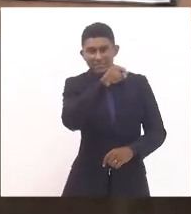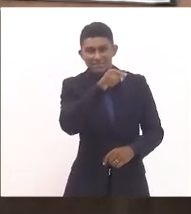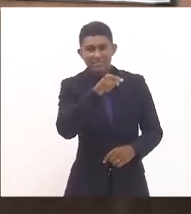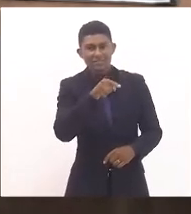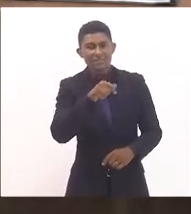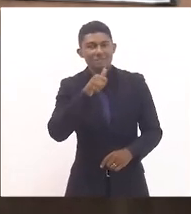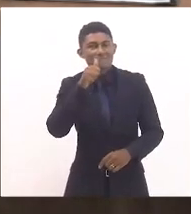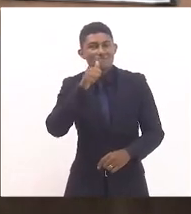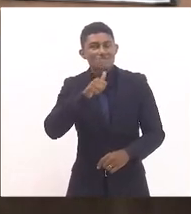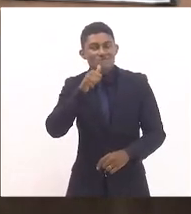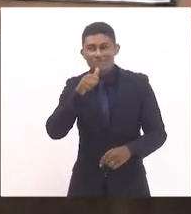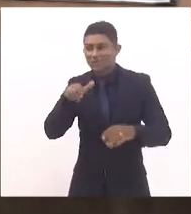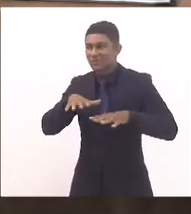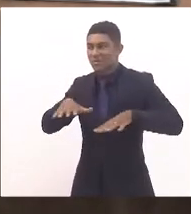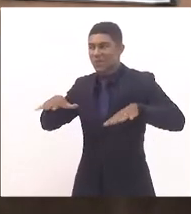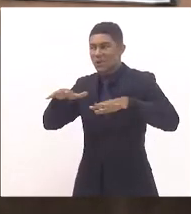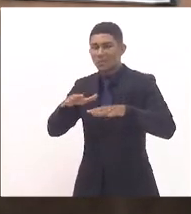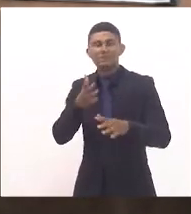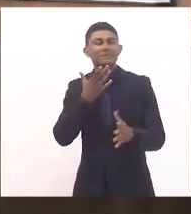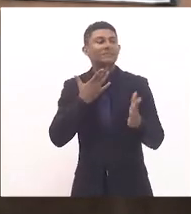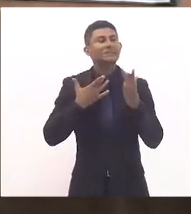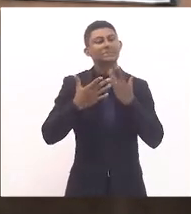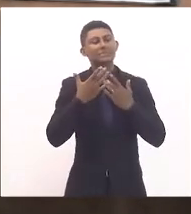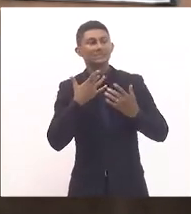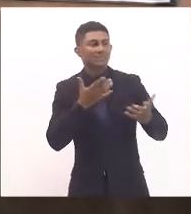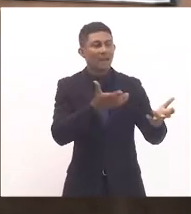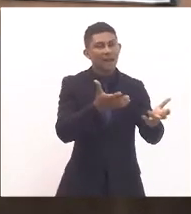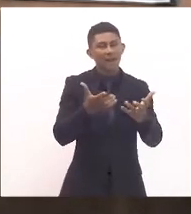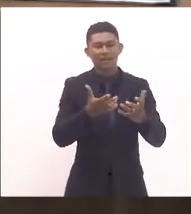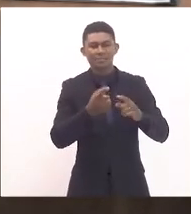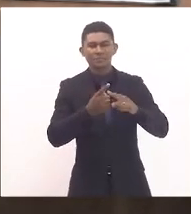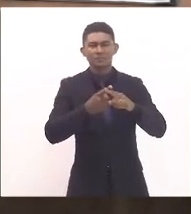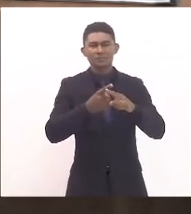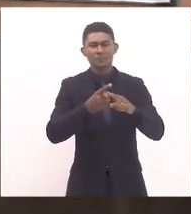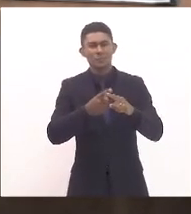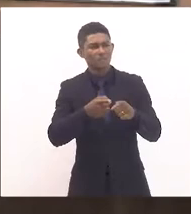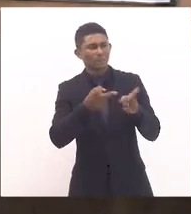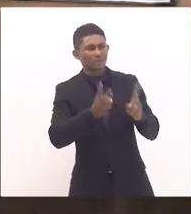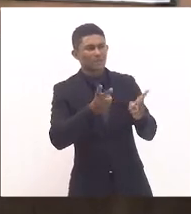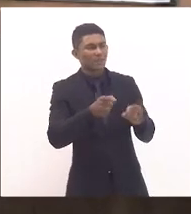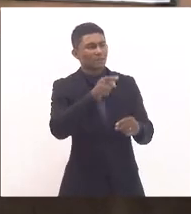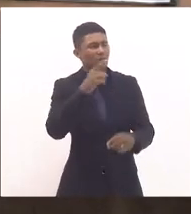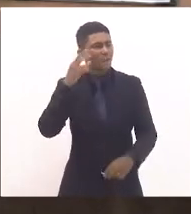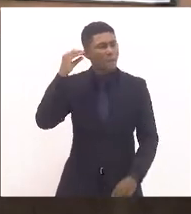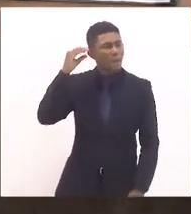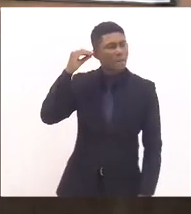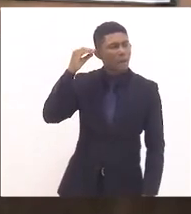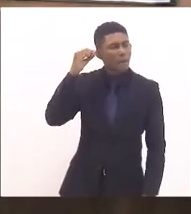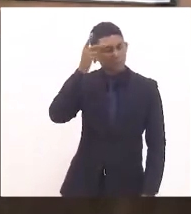mulher mais desejada do mundo. Porque o que se fala no seu ouvido...